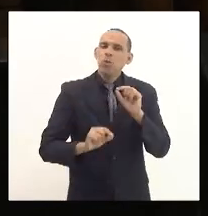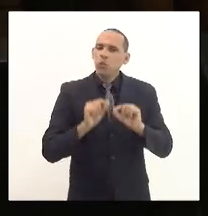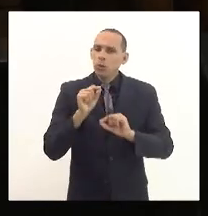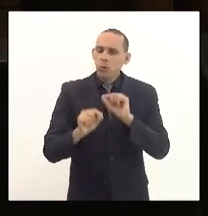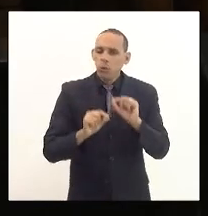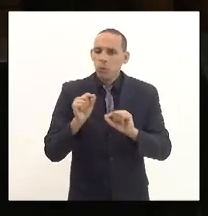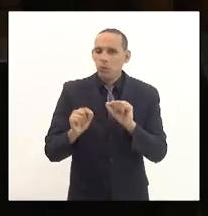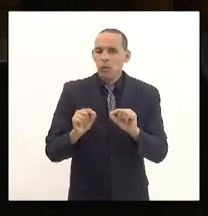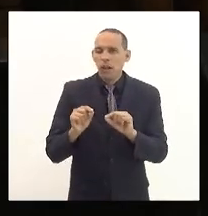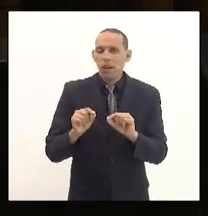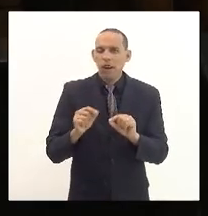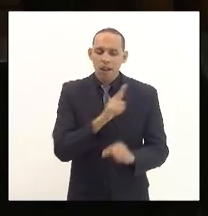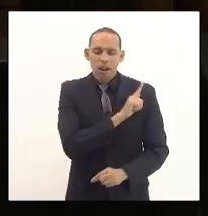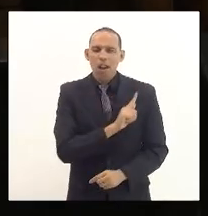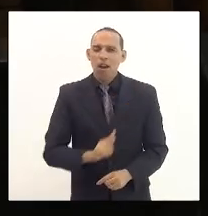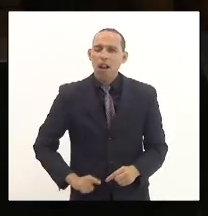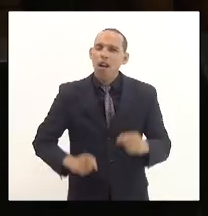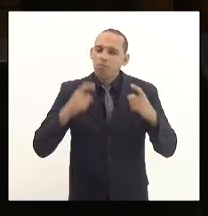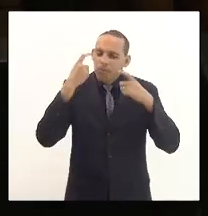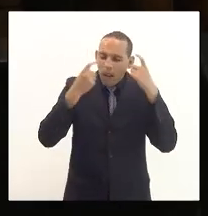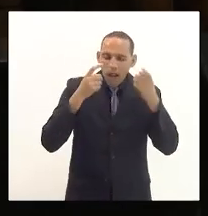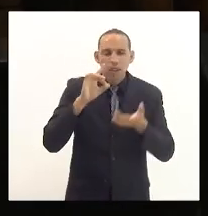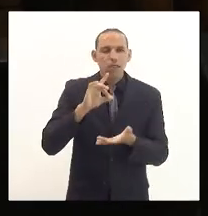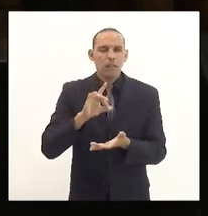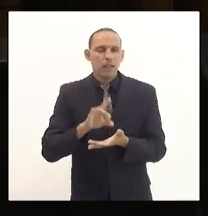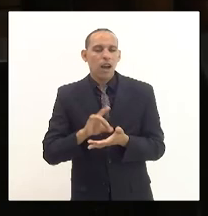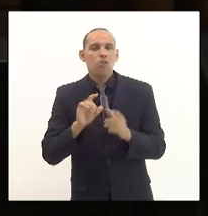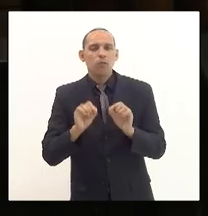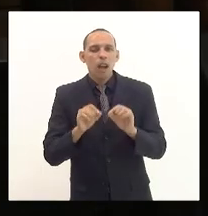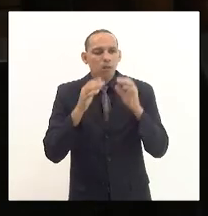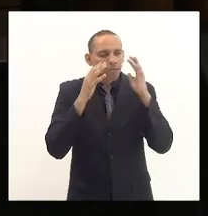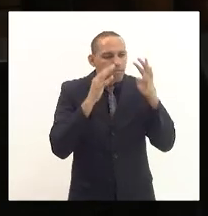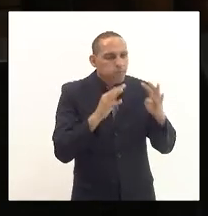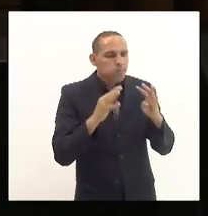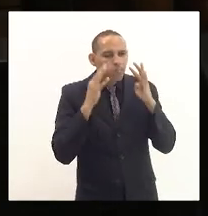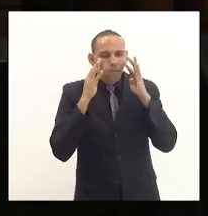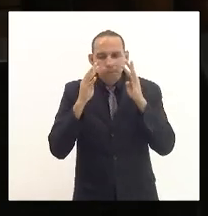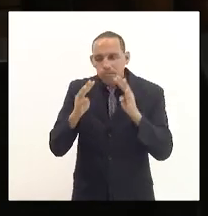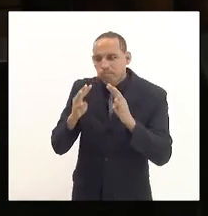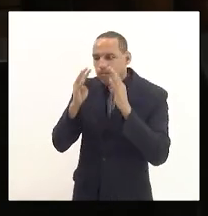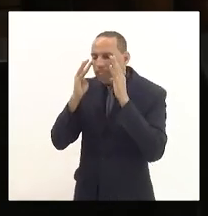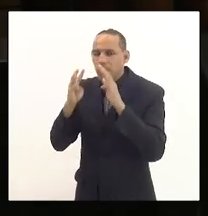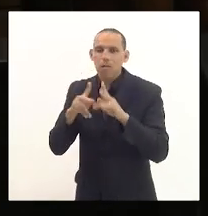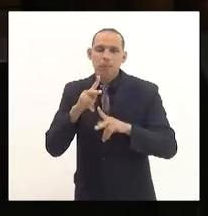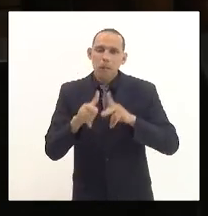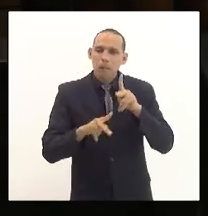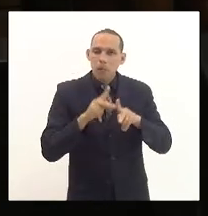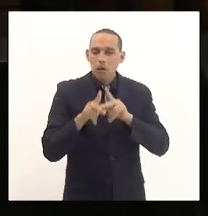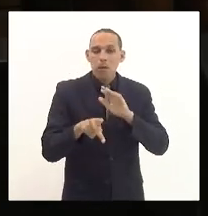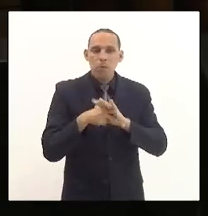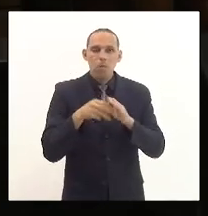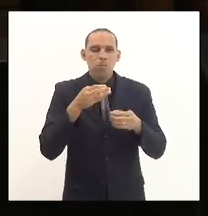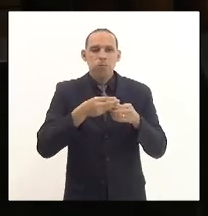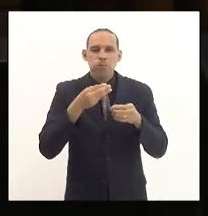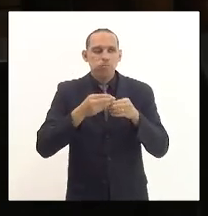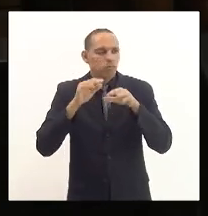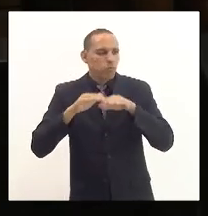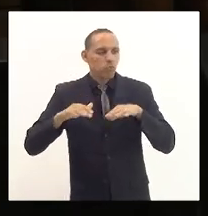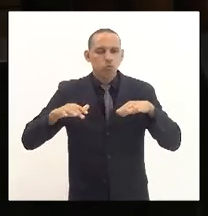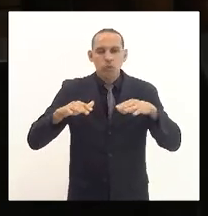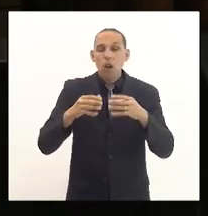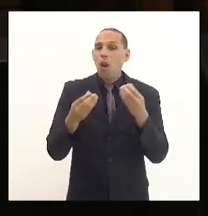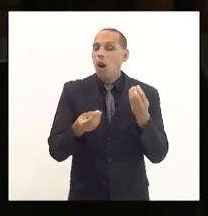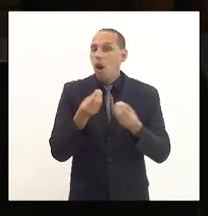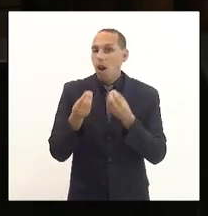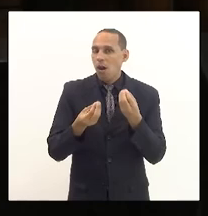vem se mostrando o governador preocupado em estar atendendo sim a população dos Municípios através